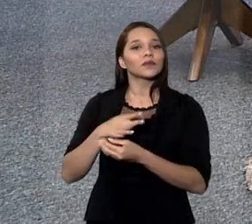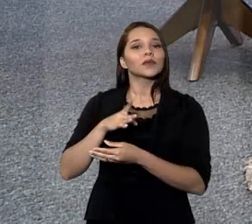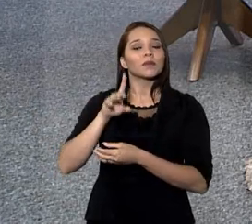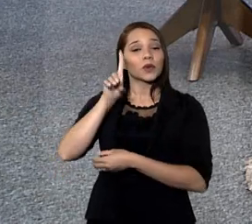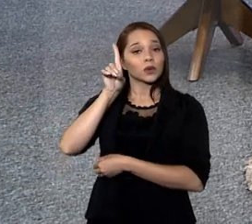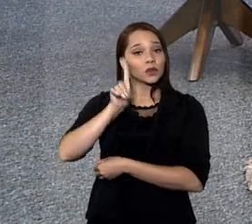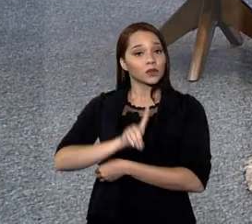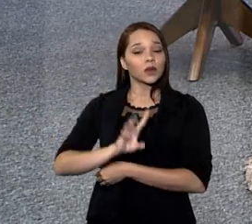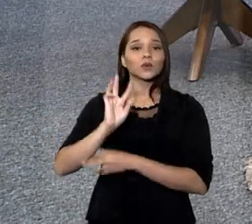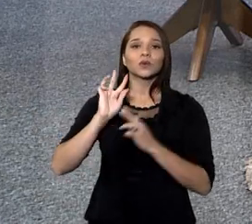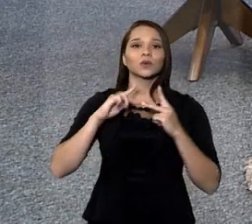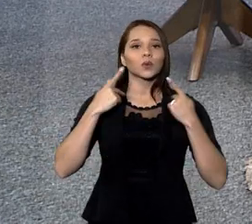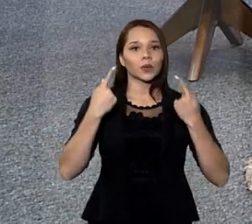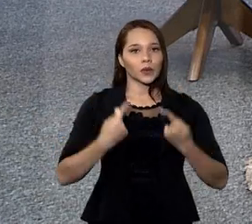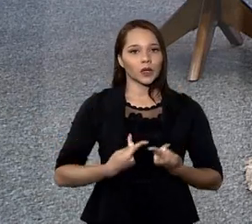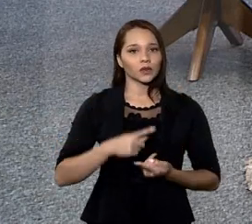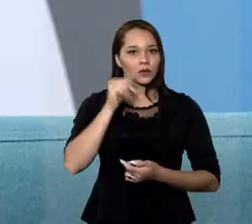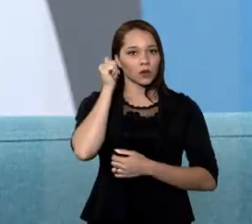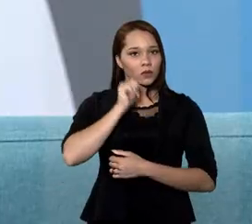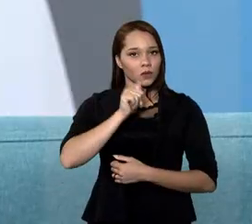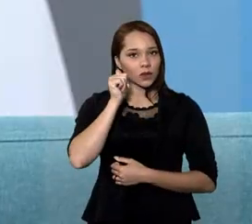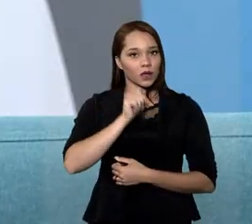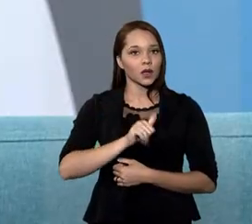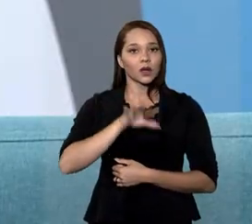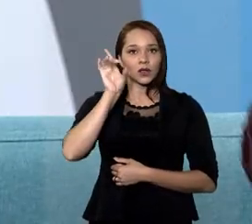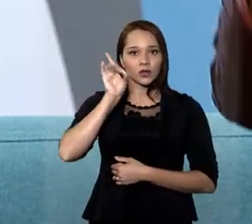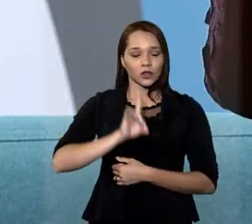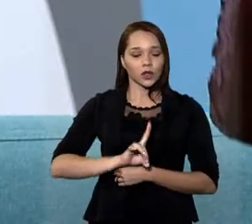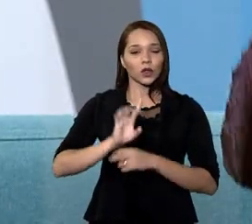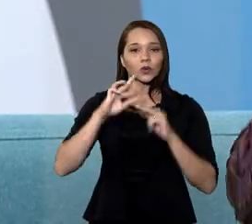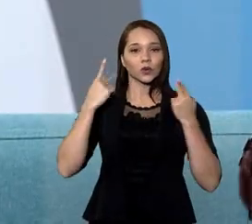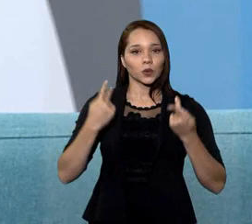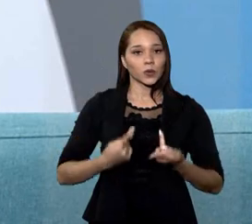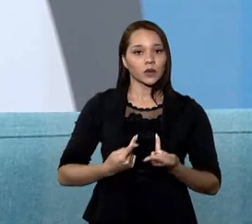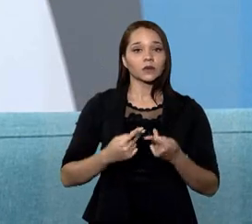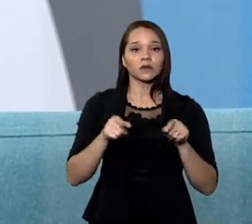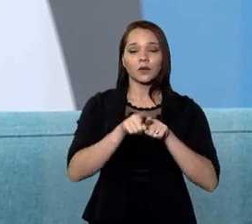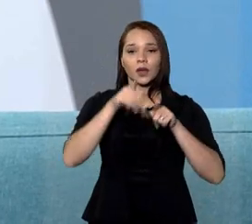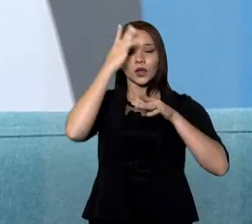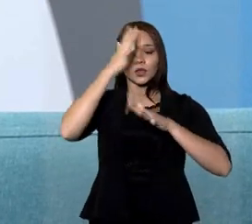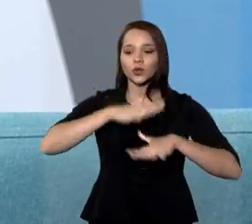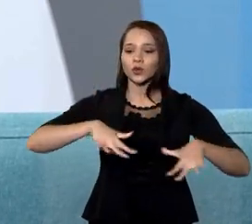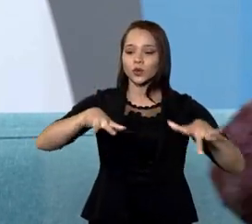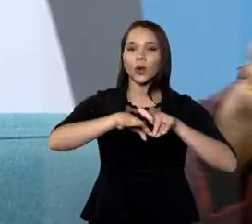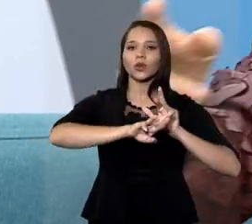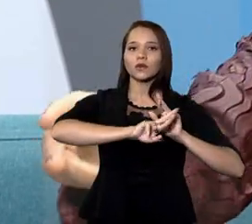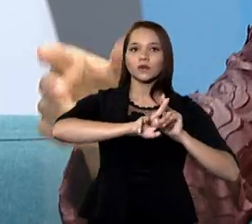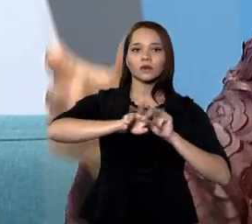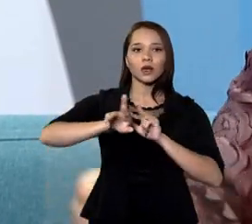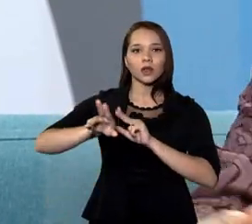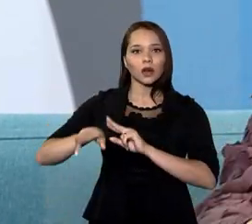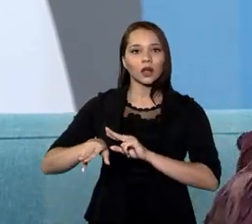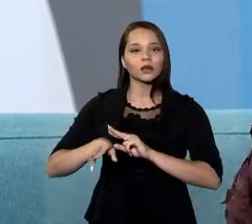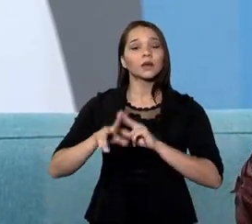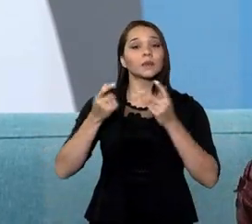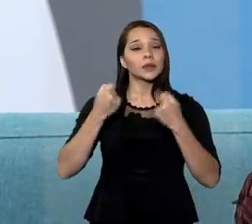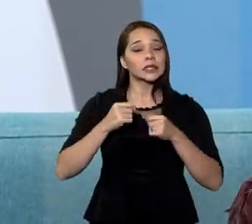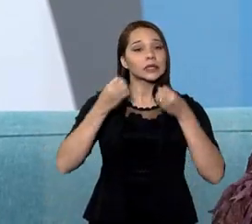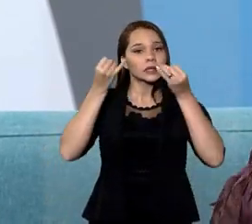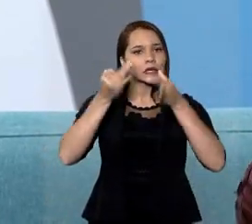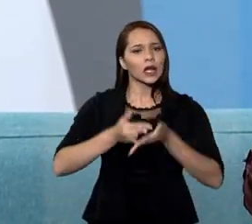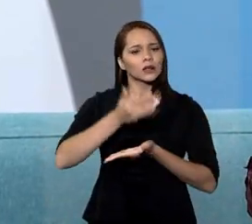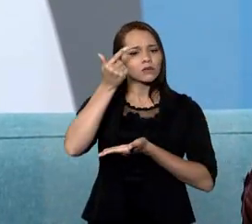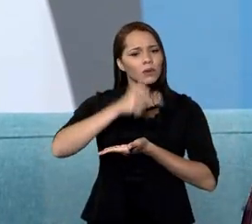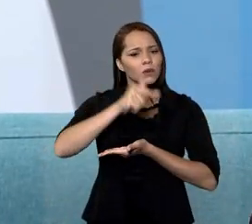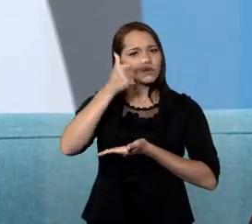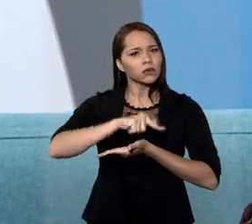os direitos humanos das mulheres para os direitos humanos de toda a diversidade sexual e se